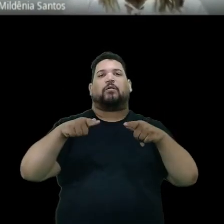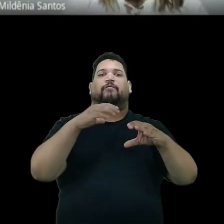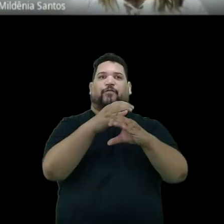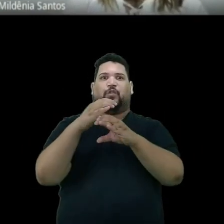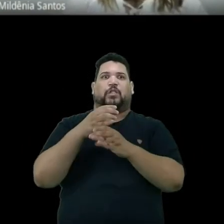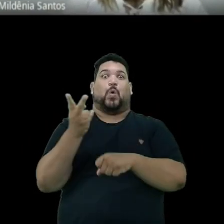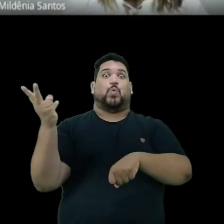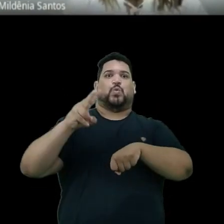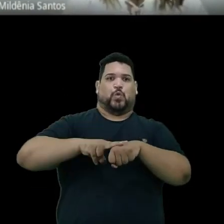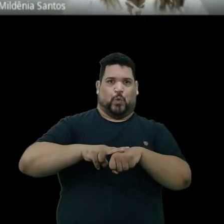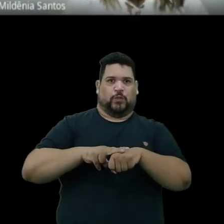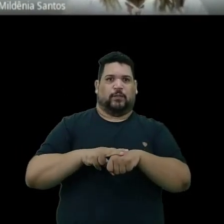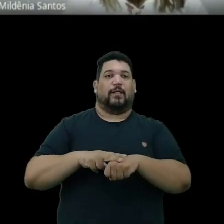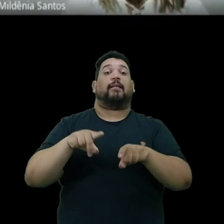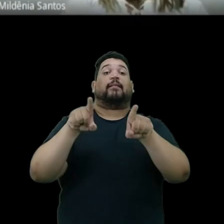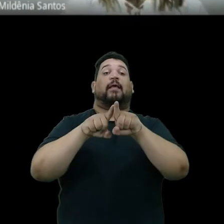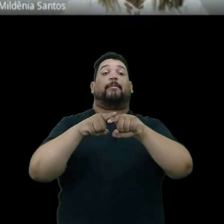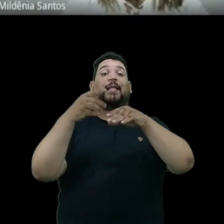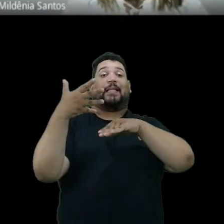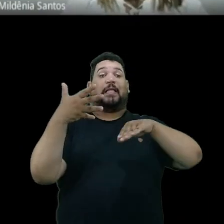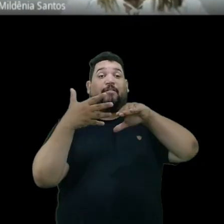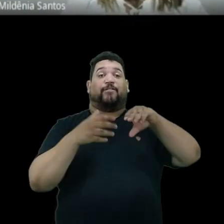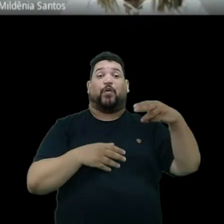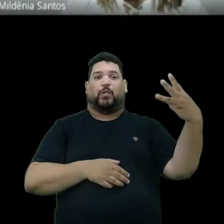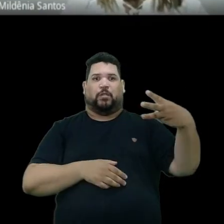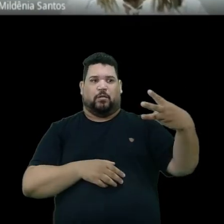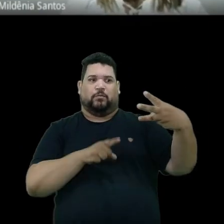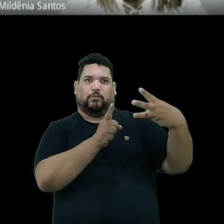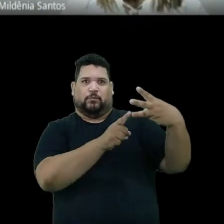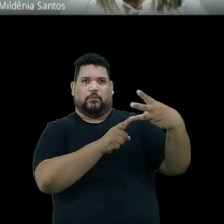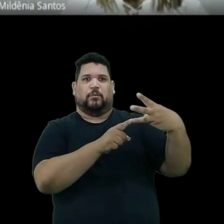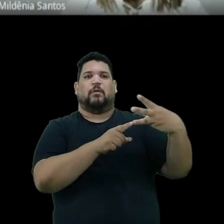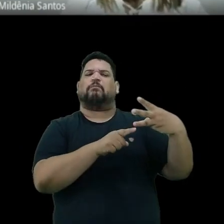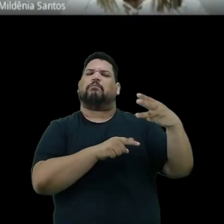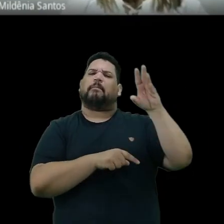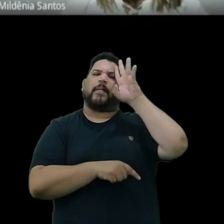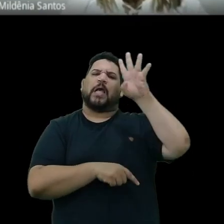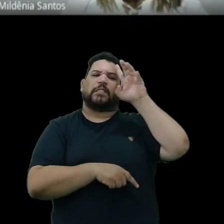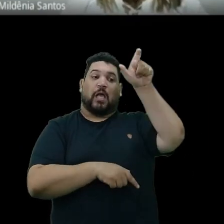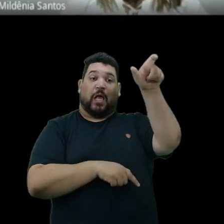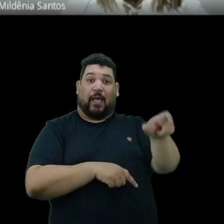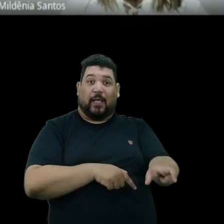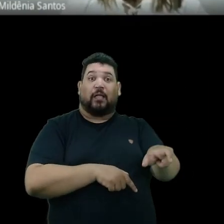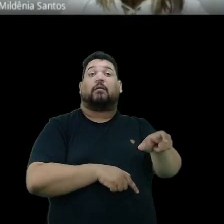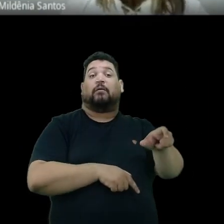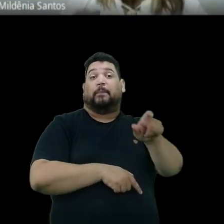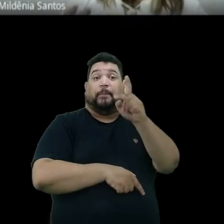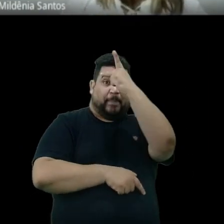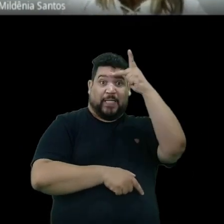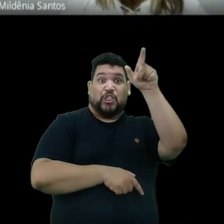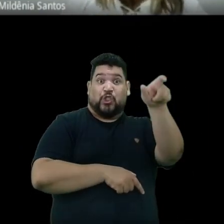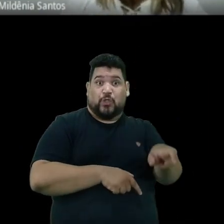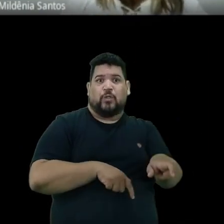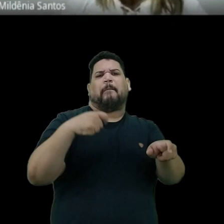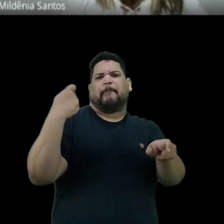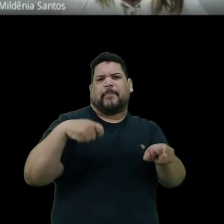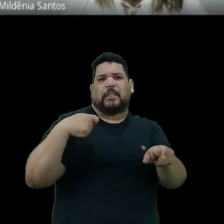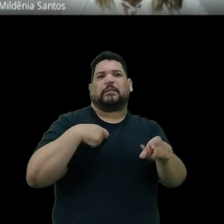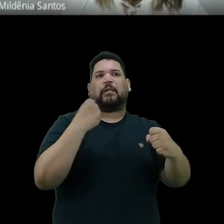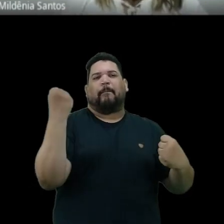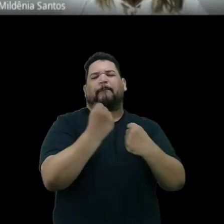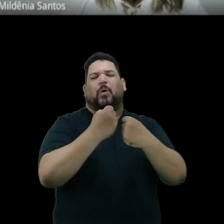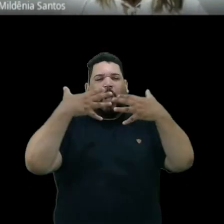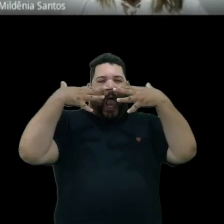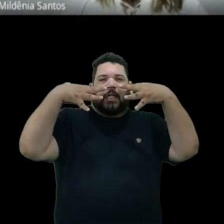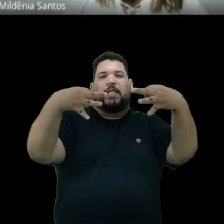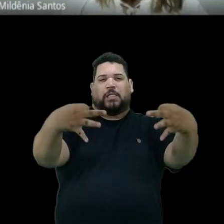esse nível 3, a gente sempre vai pensar que vai ser aquele indivíduo que vai precisar de um apoio substancial